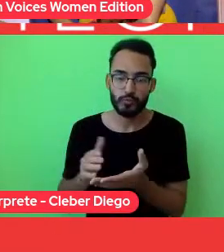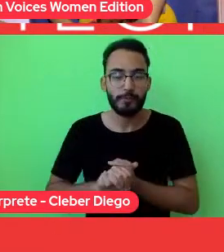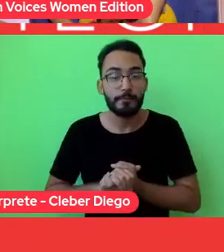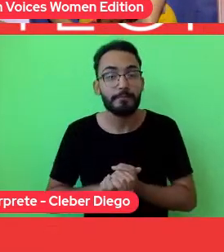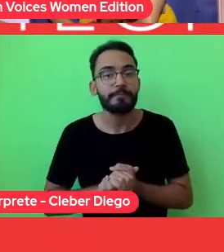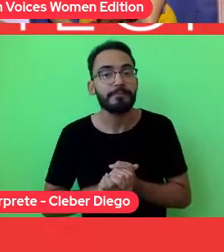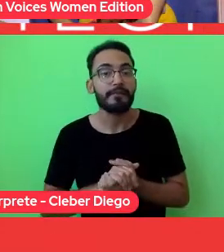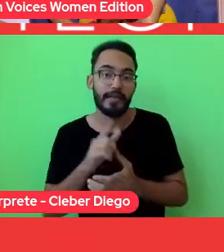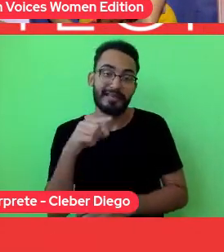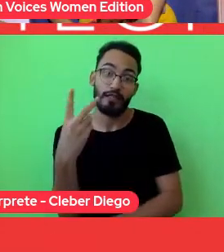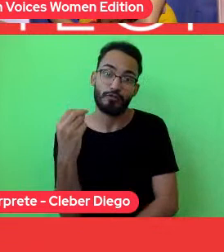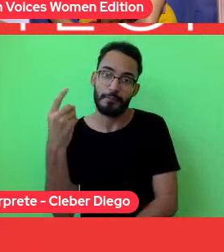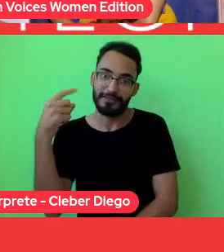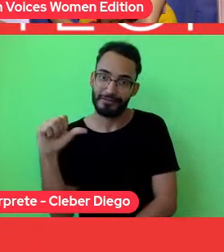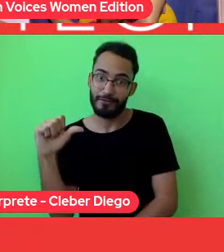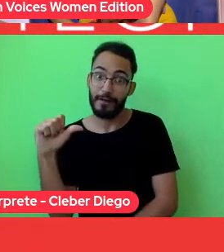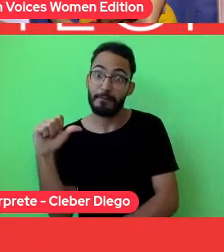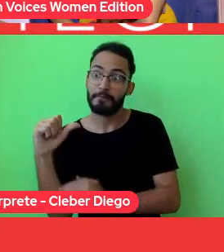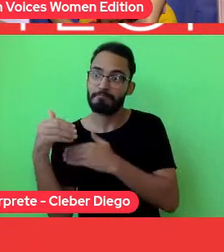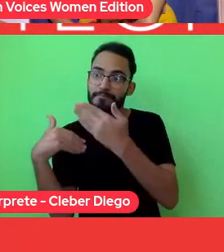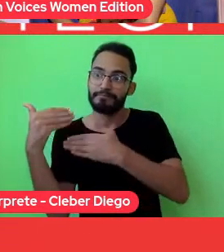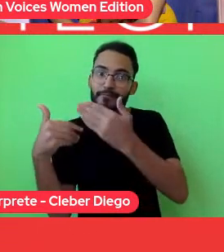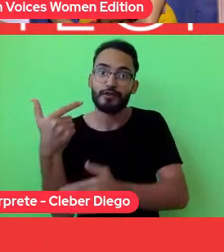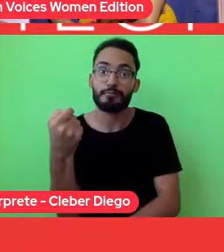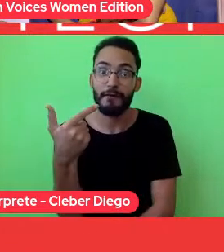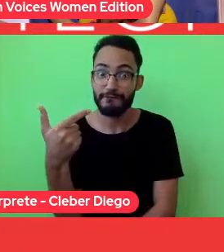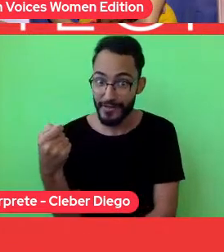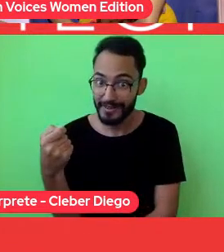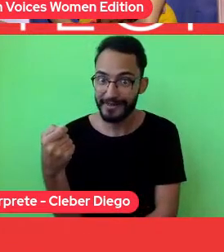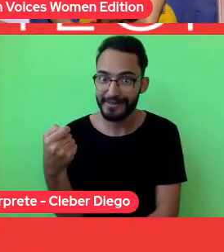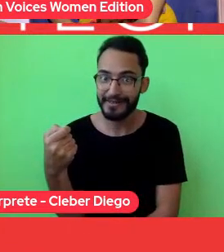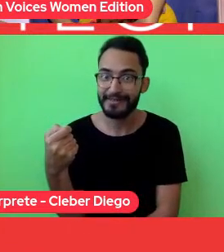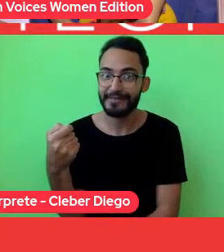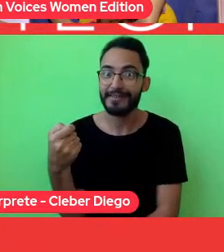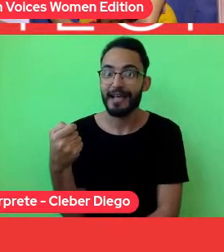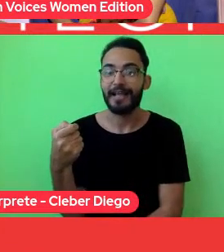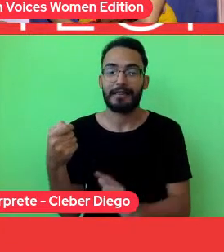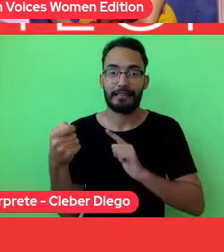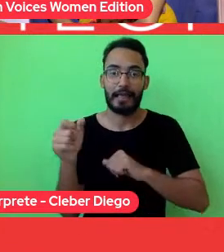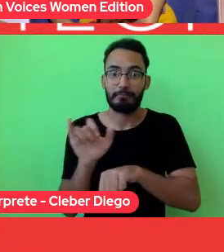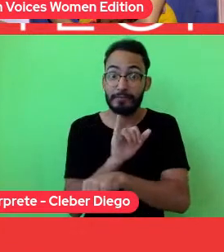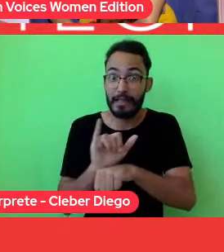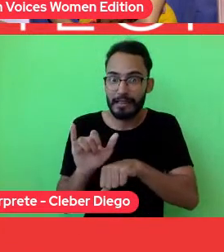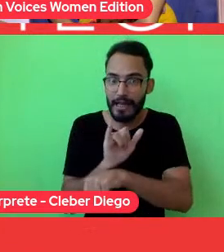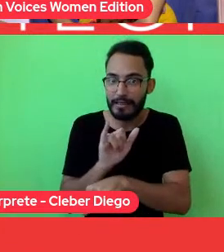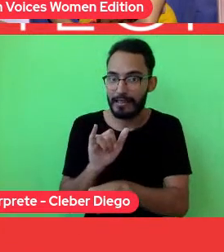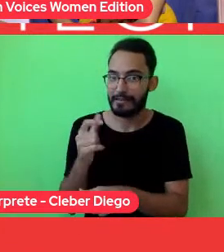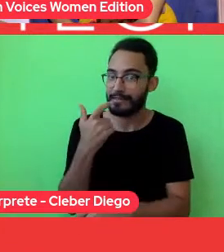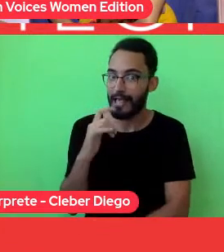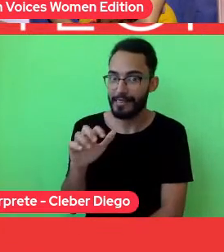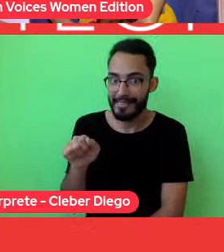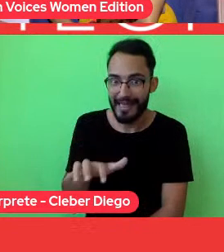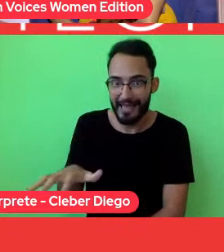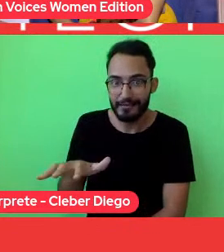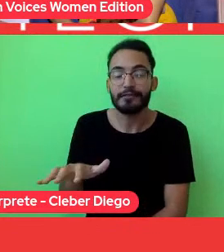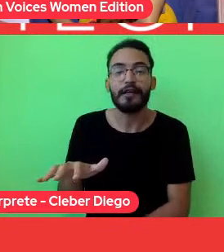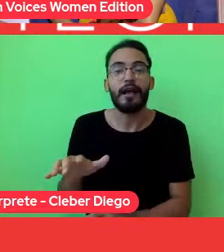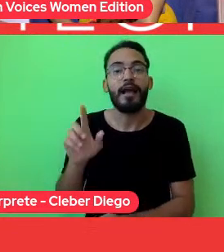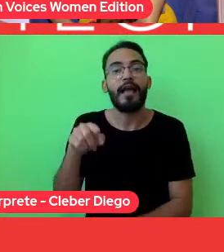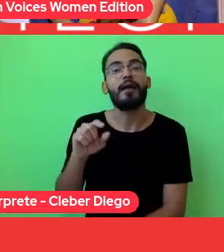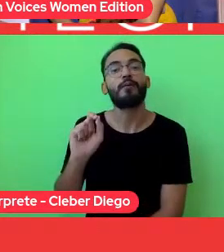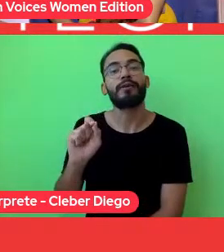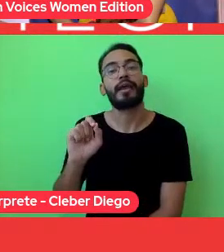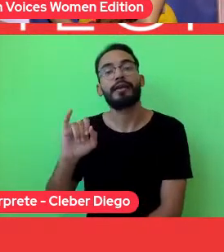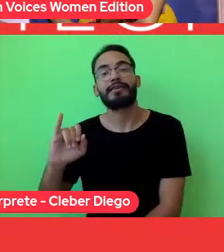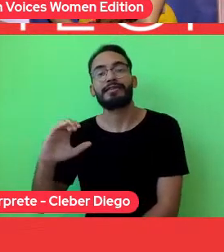Isso foi 2019, mas em 2020, no Roxinho, Planejamento Estratégico da CIT, o assunto ESG